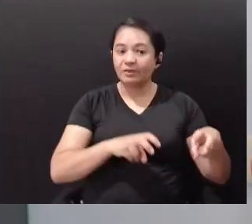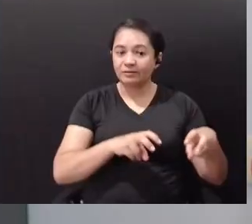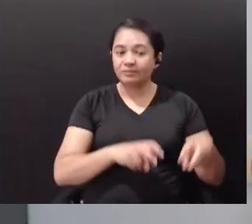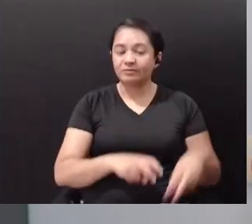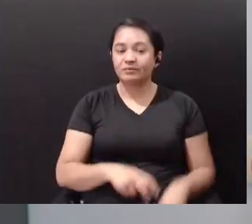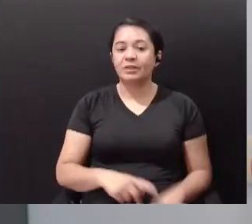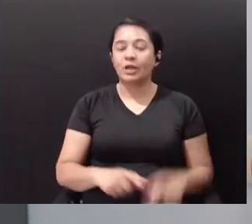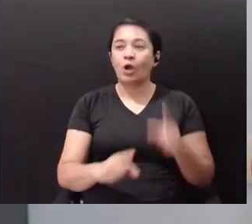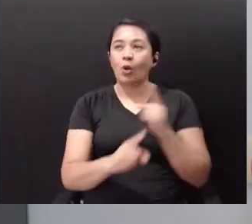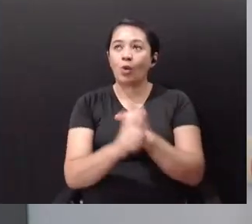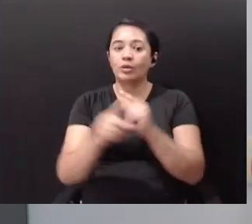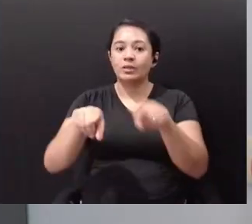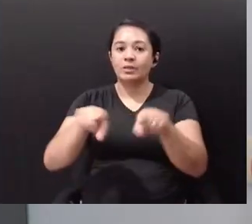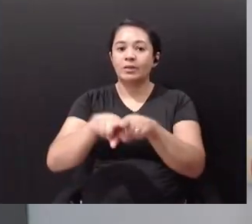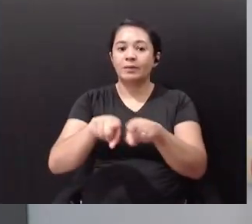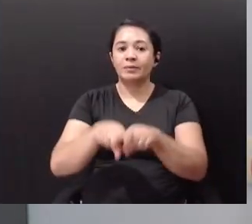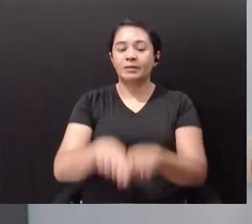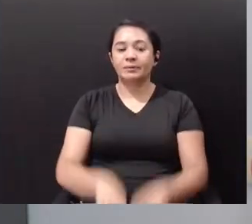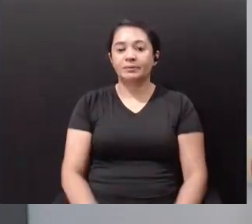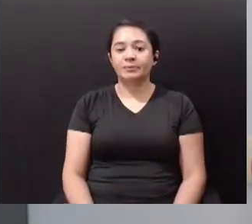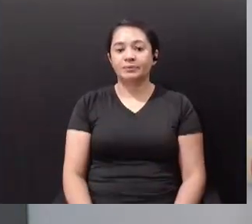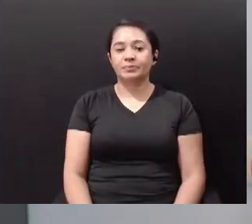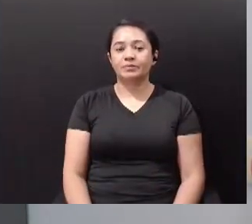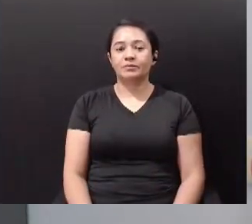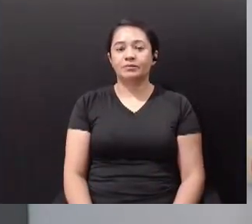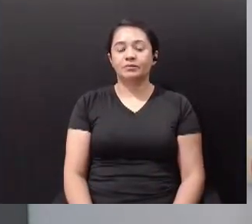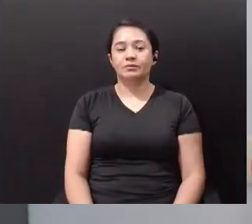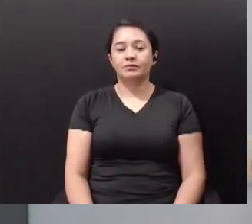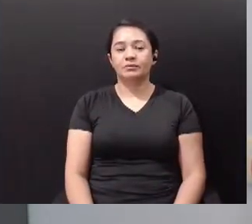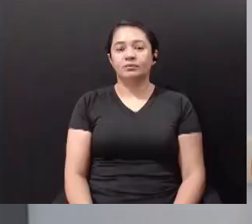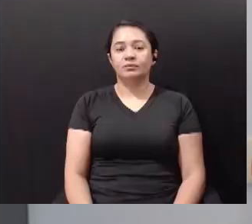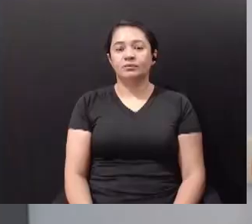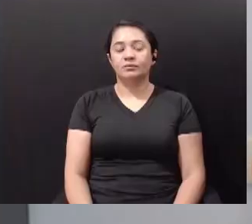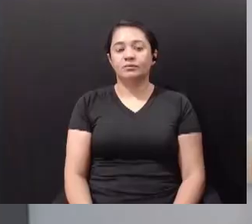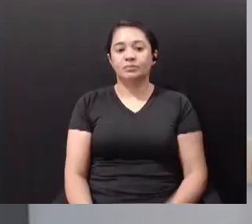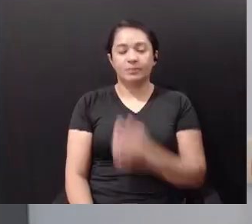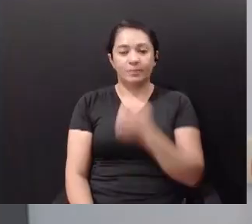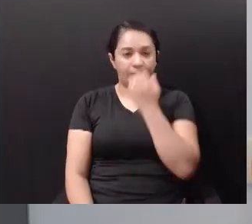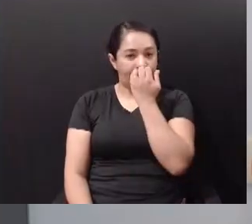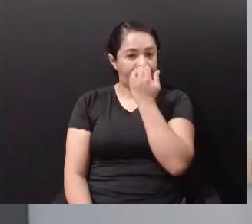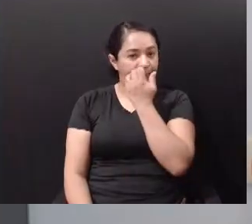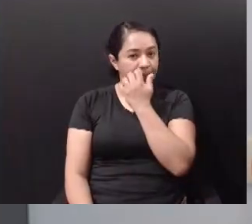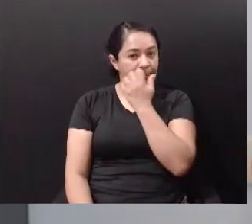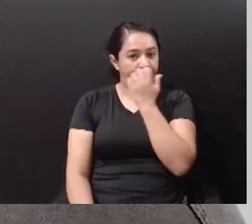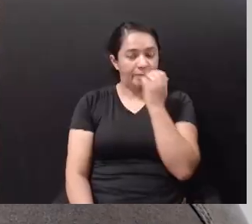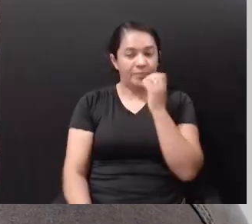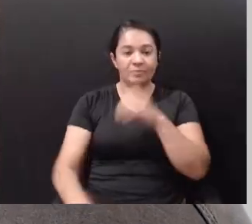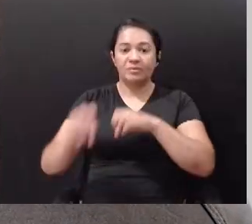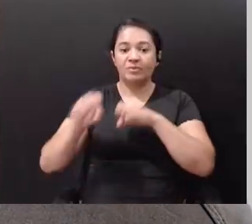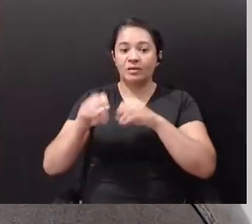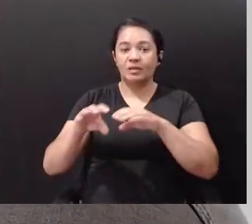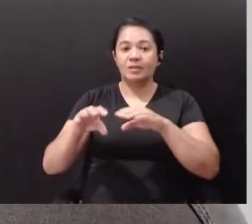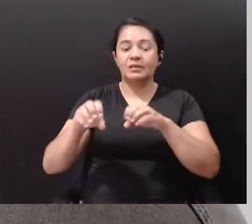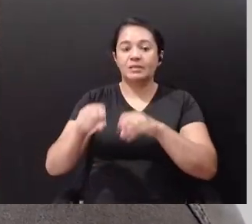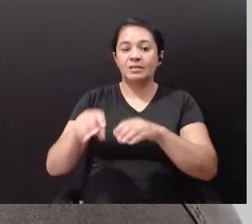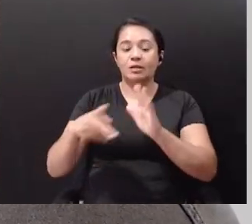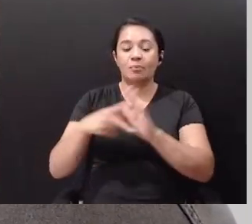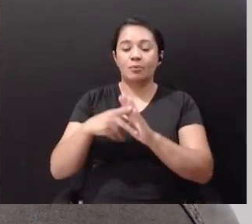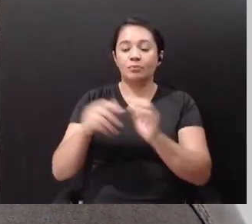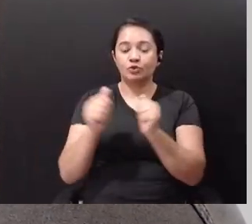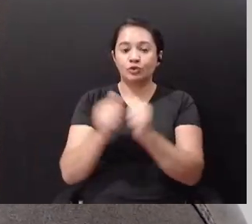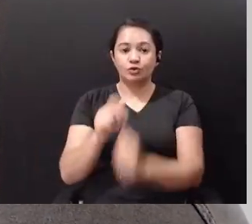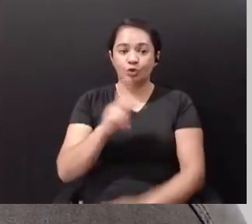também essa questão do ensino específico com também tutores, só que esses currículos